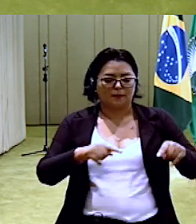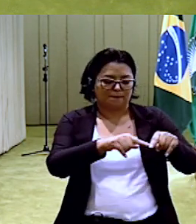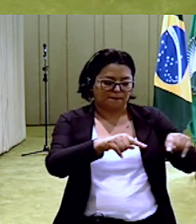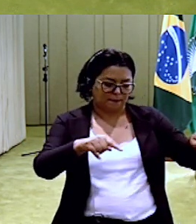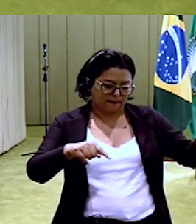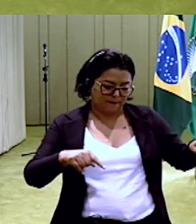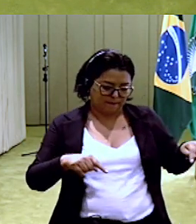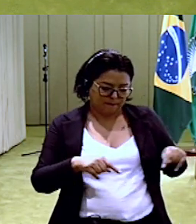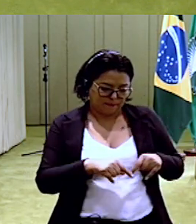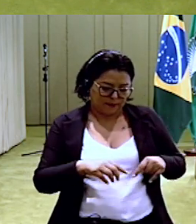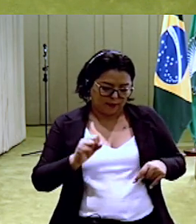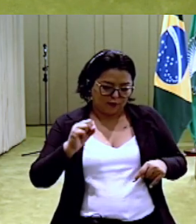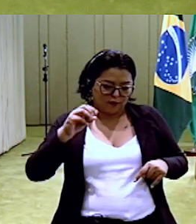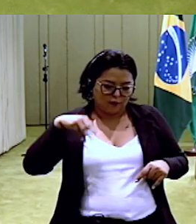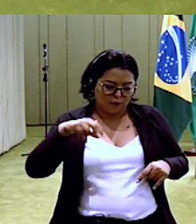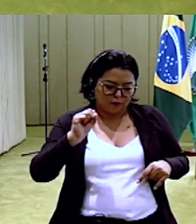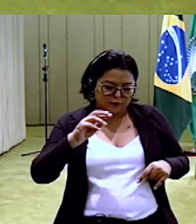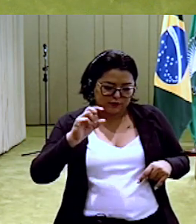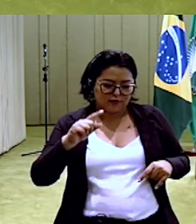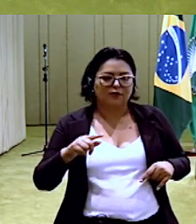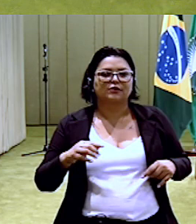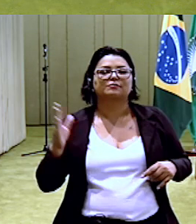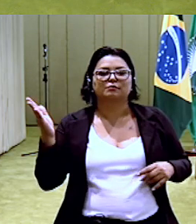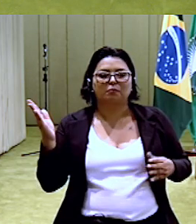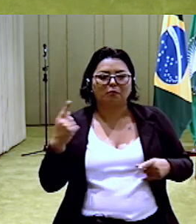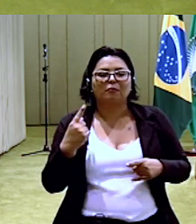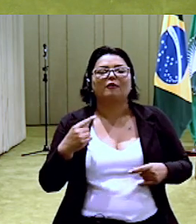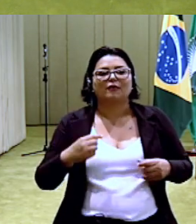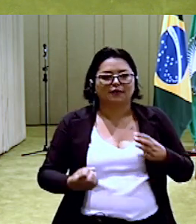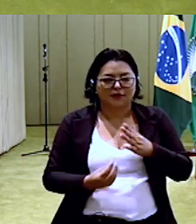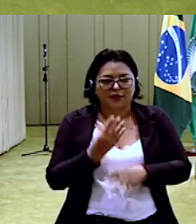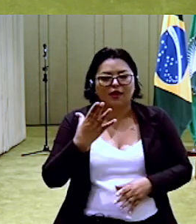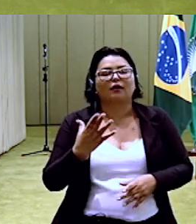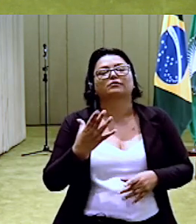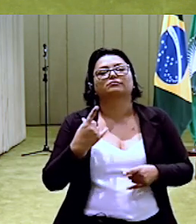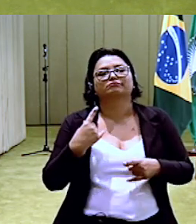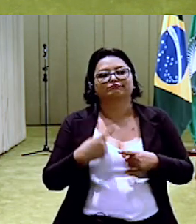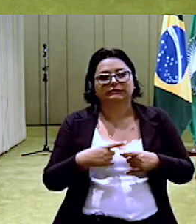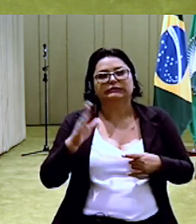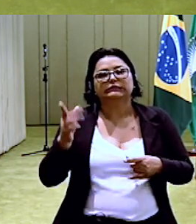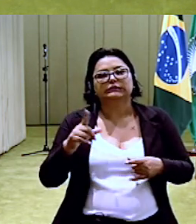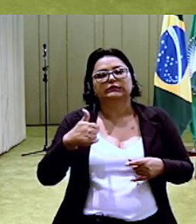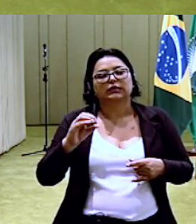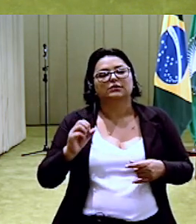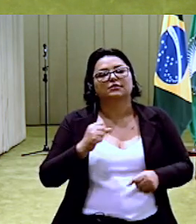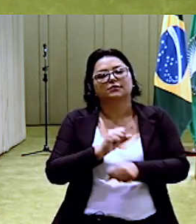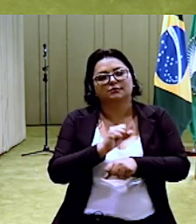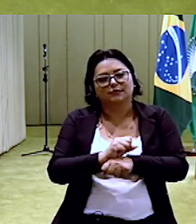Herança Africana, ou o nome que se escolha, que já há 10 anos nós estamos tentando fazer isso. Então, que bom que o BNDES vai participar e que nós